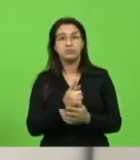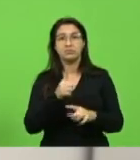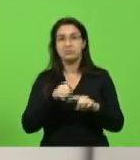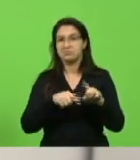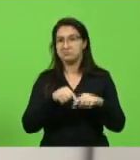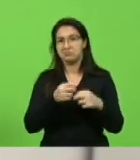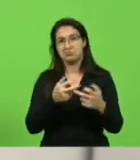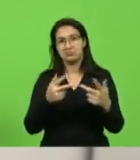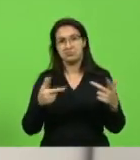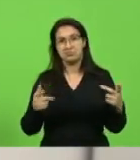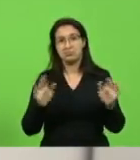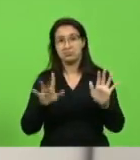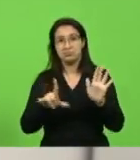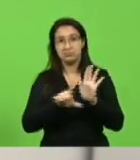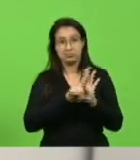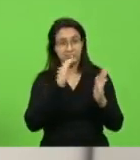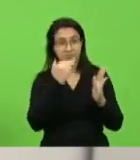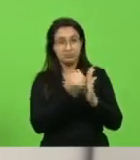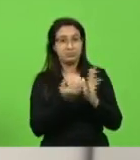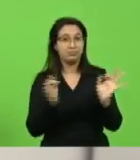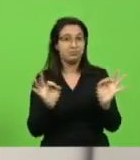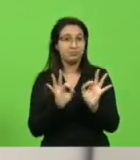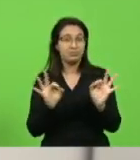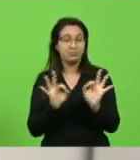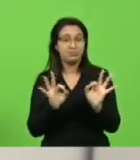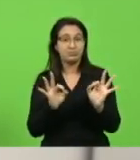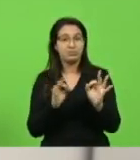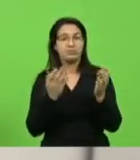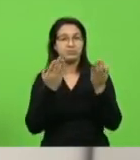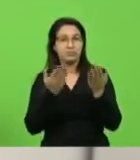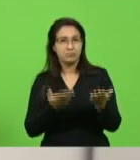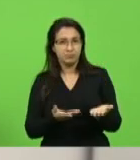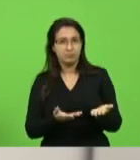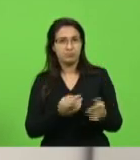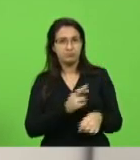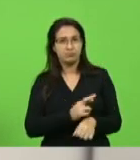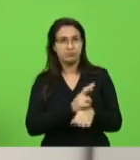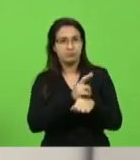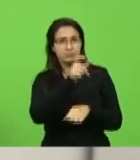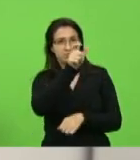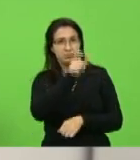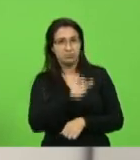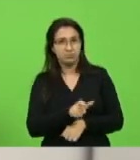legais, sob o mote de que o representado, desde